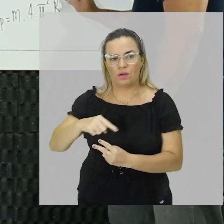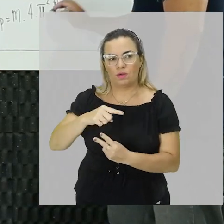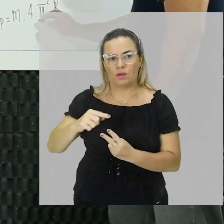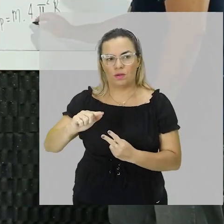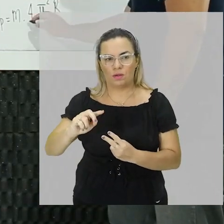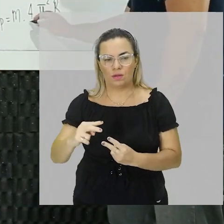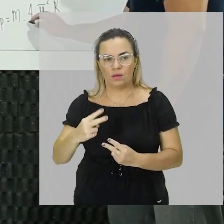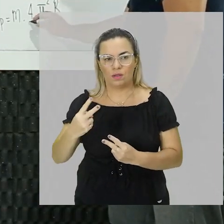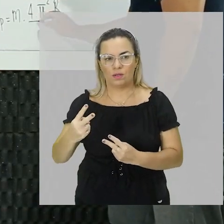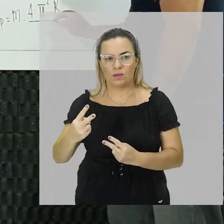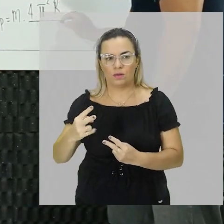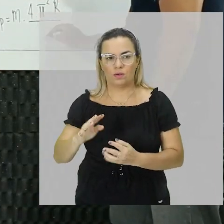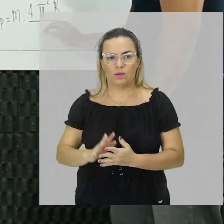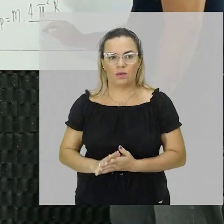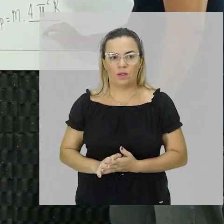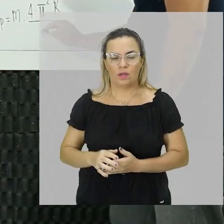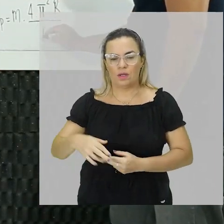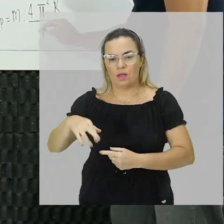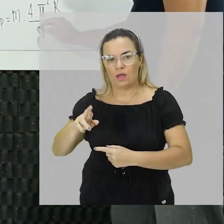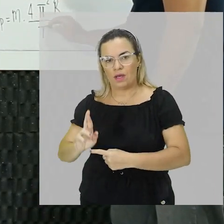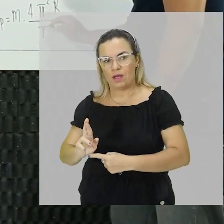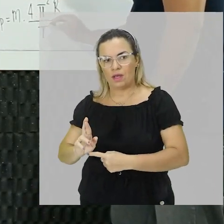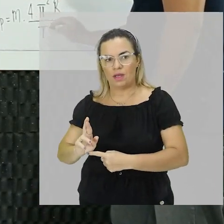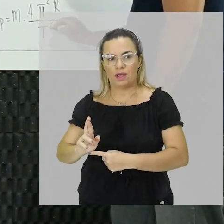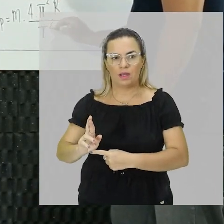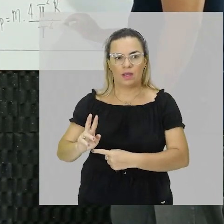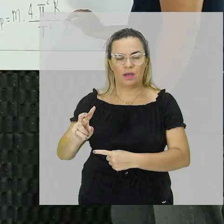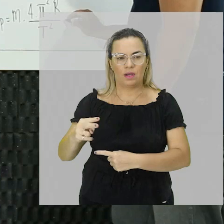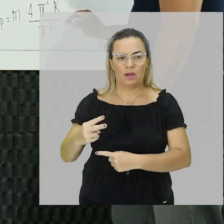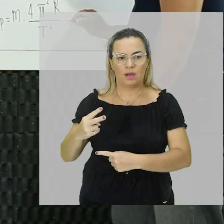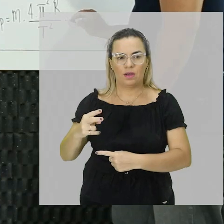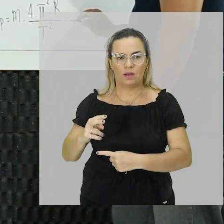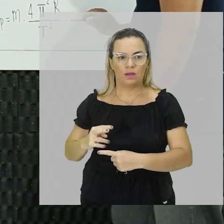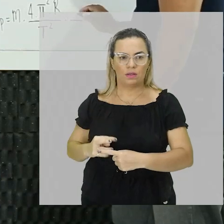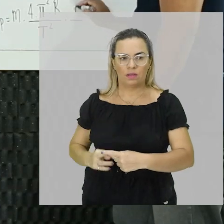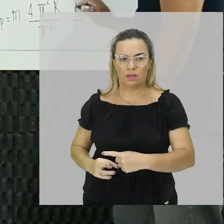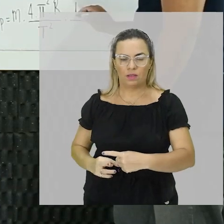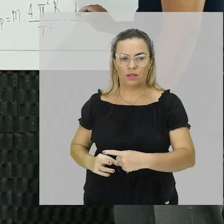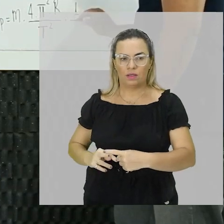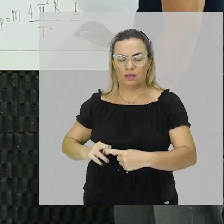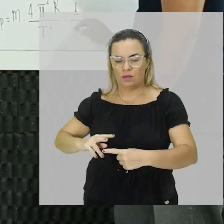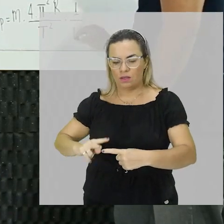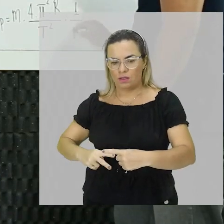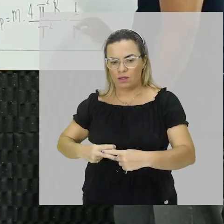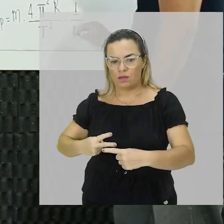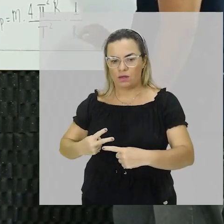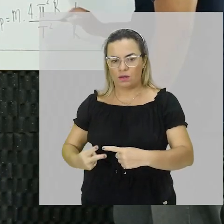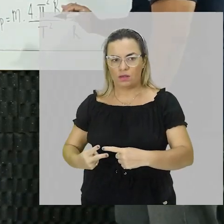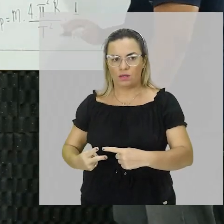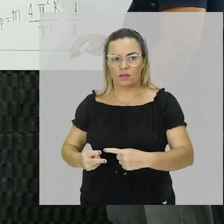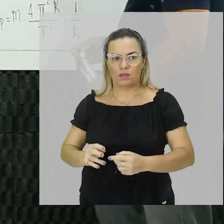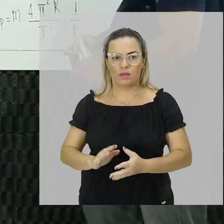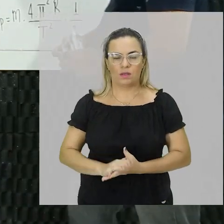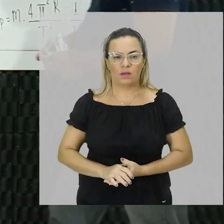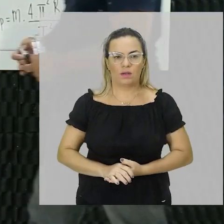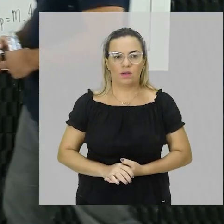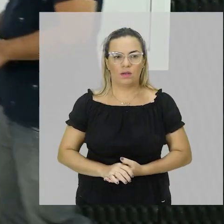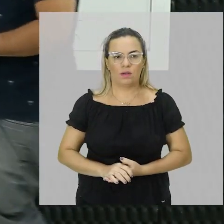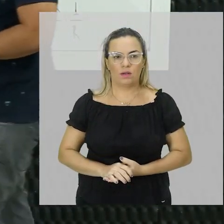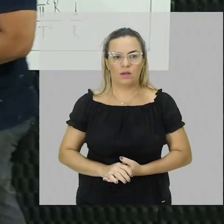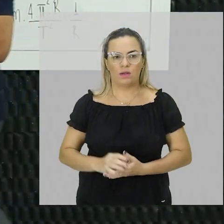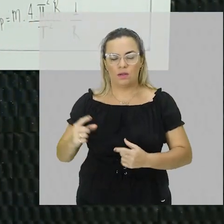r ao quadrado, sobre período ao quadrado, uma vez, né, quer